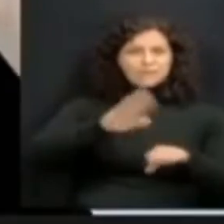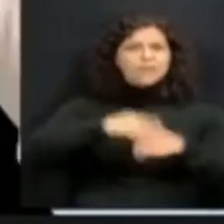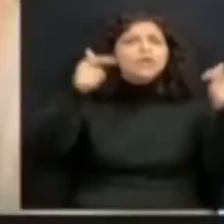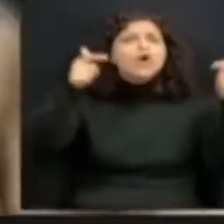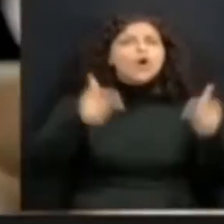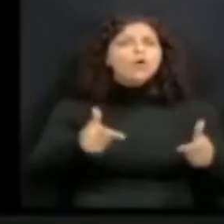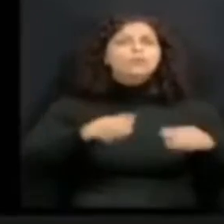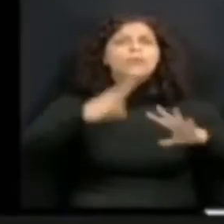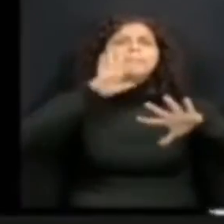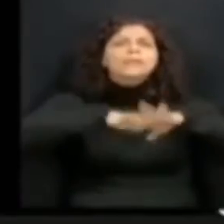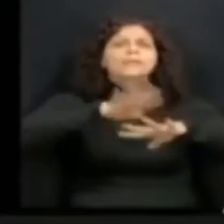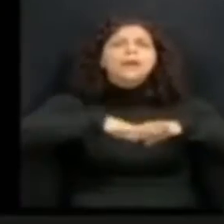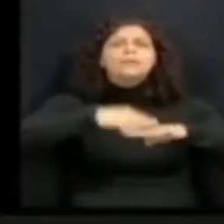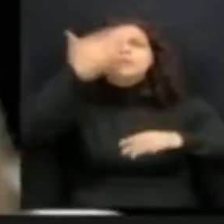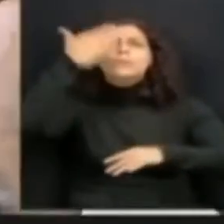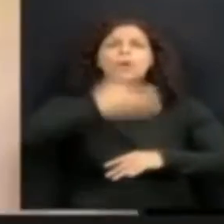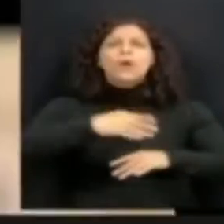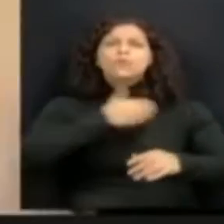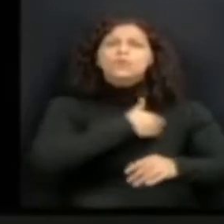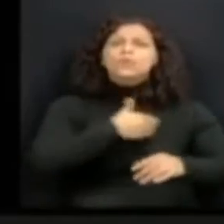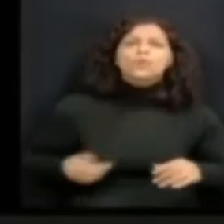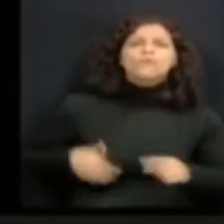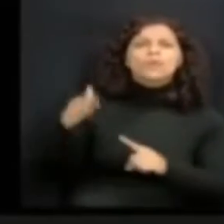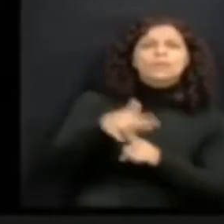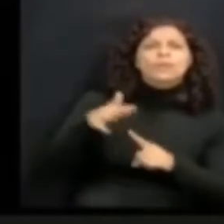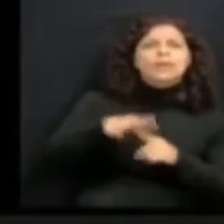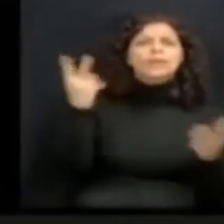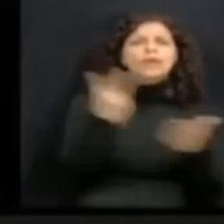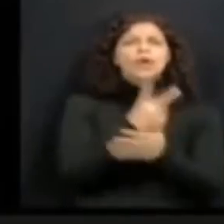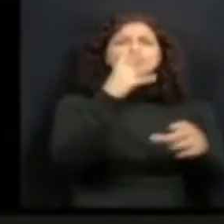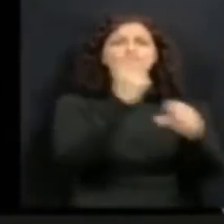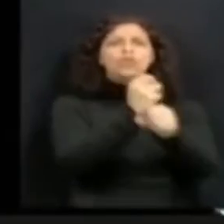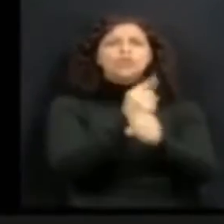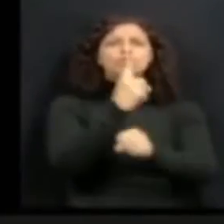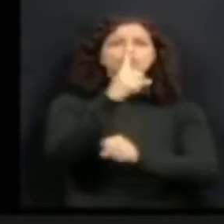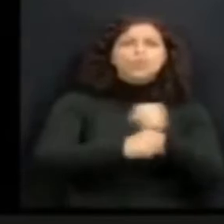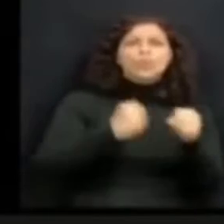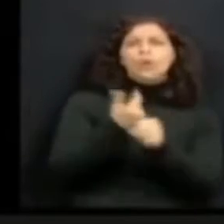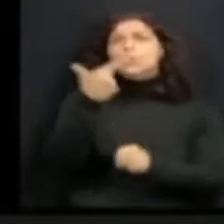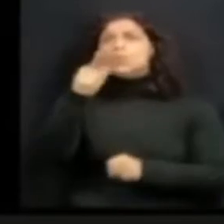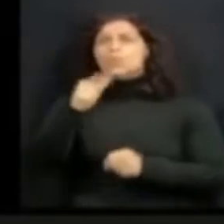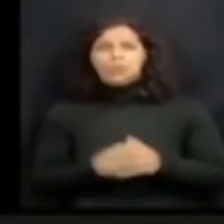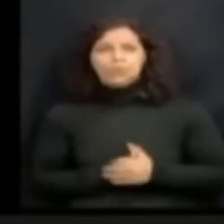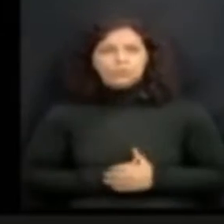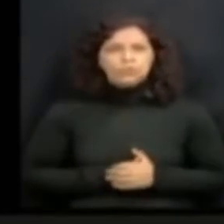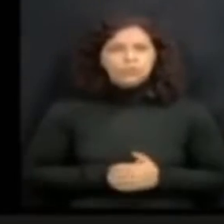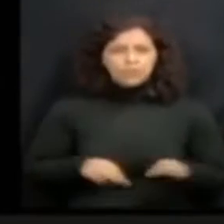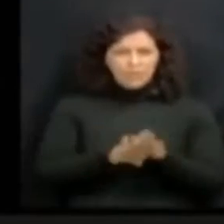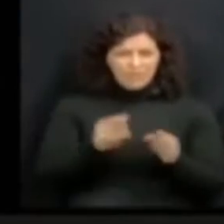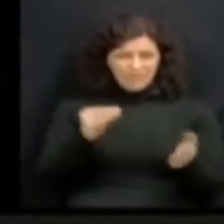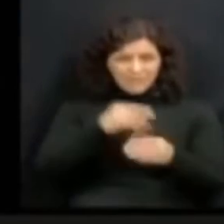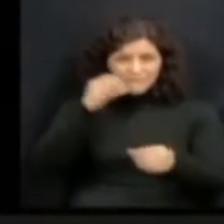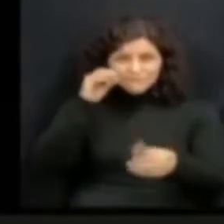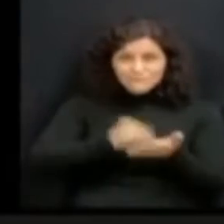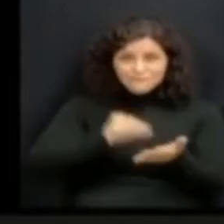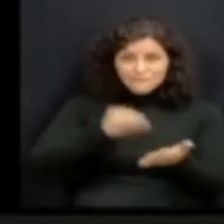está o matemático do governo do Estado que errou na conta de um ano com o outro, tanto assim,